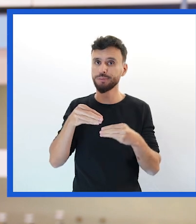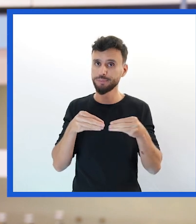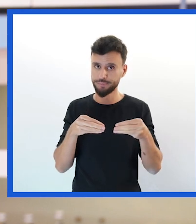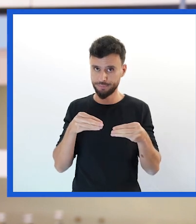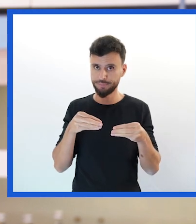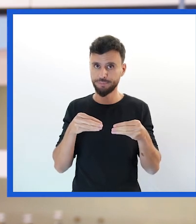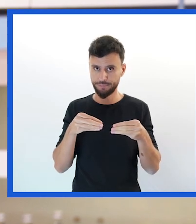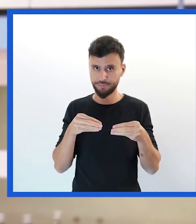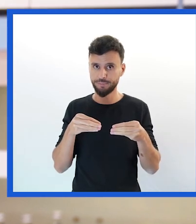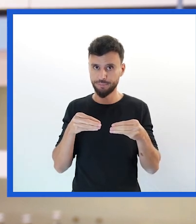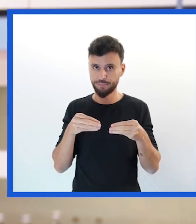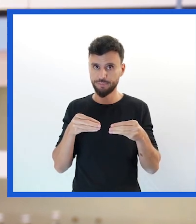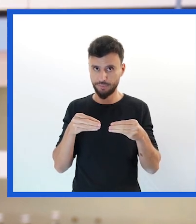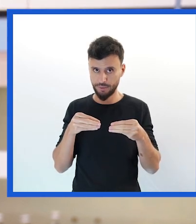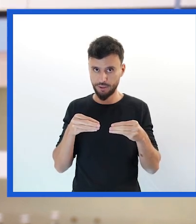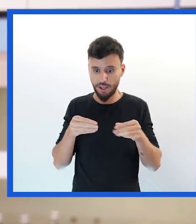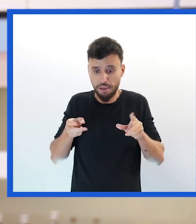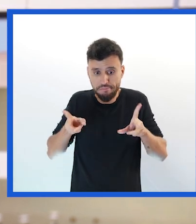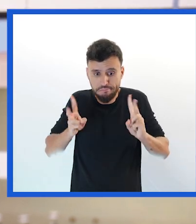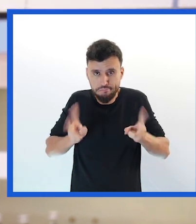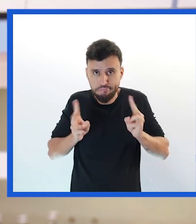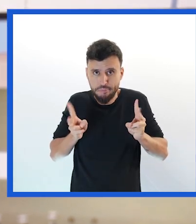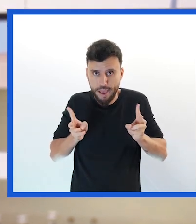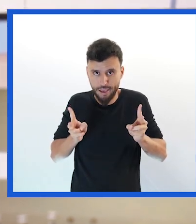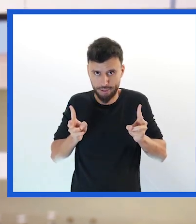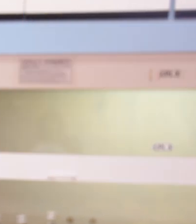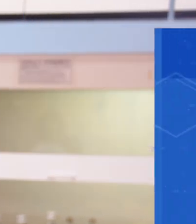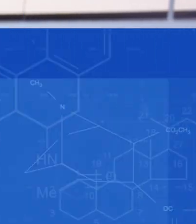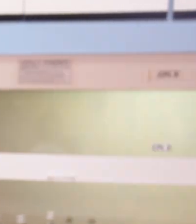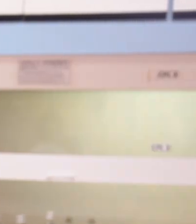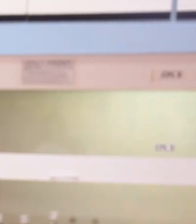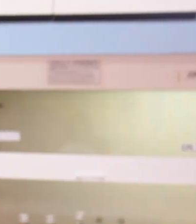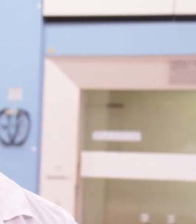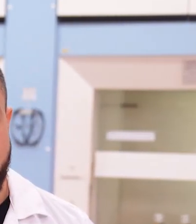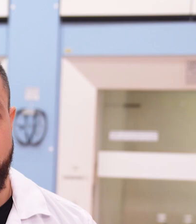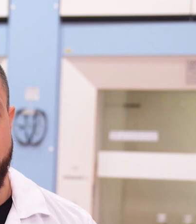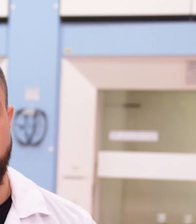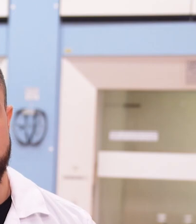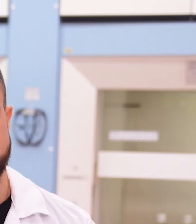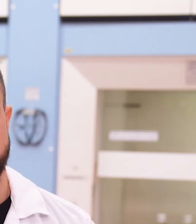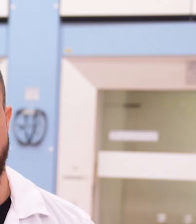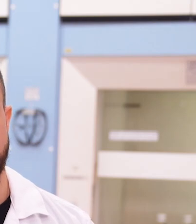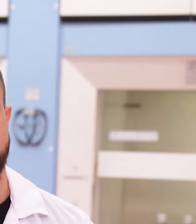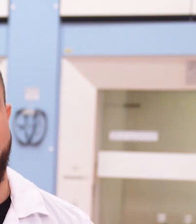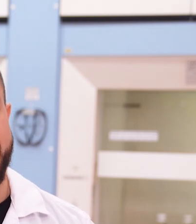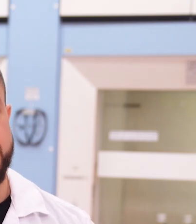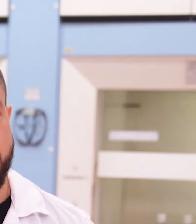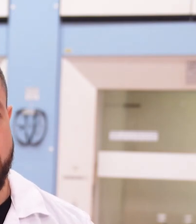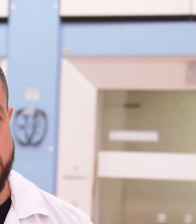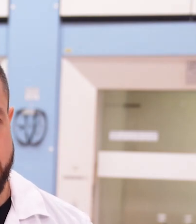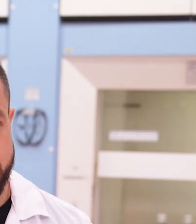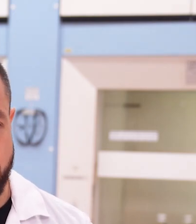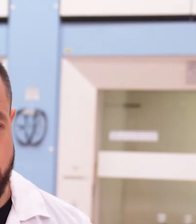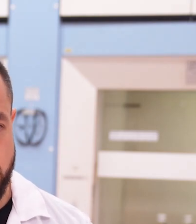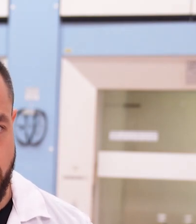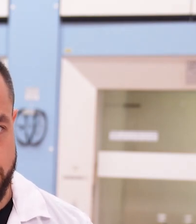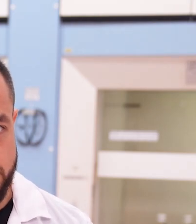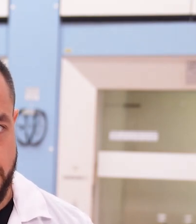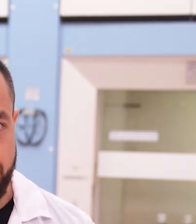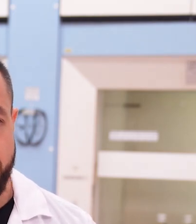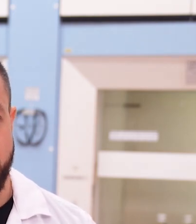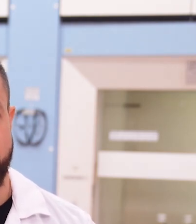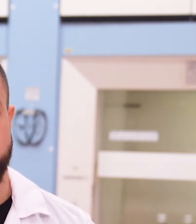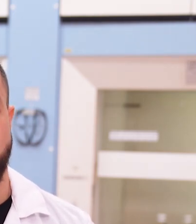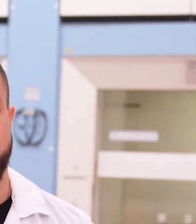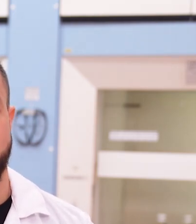volumes inversamente proporcionais à concentração de sólidos na amostra. Por exemplo, para amostras com baixa concentração de